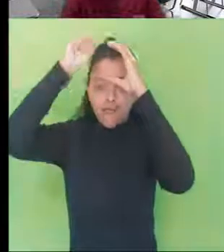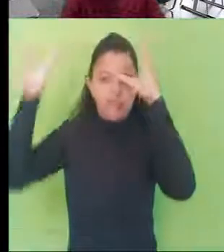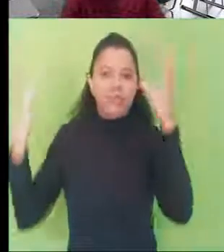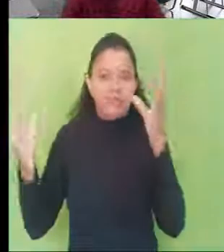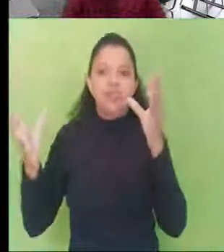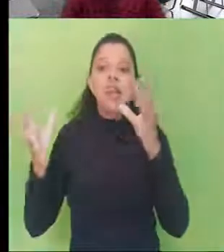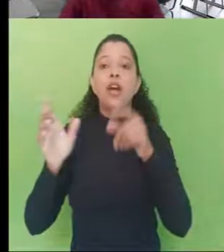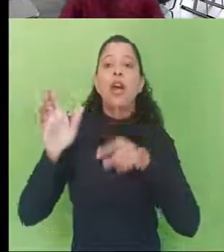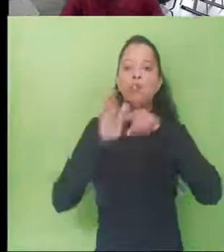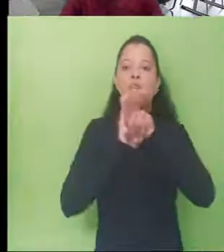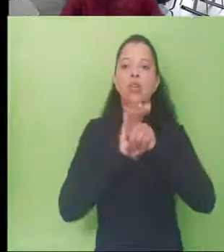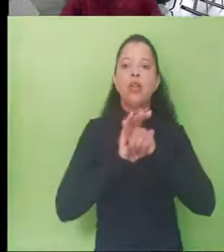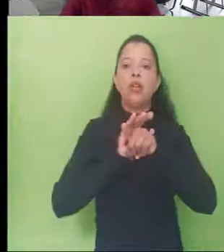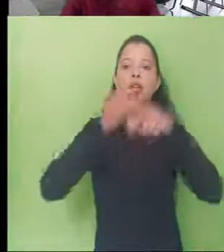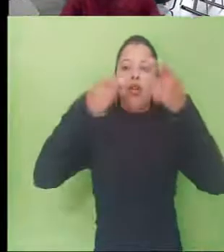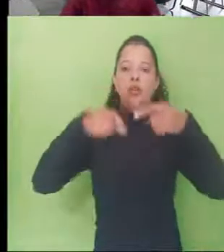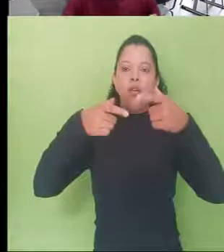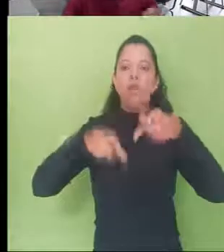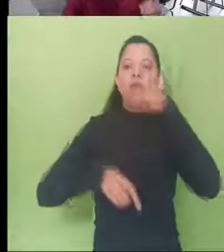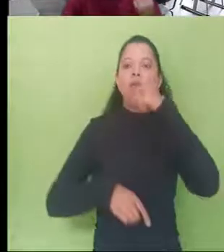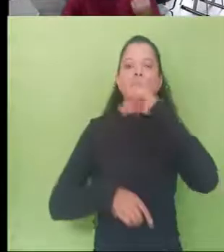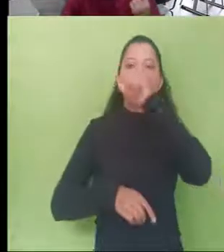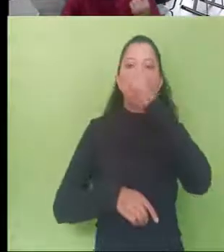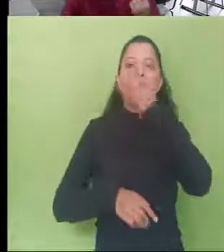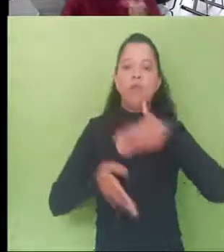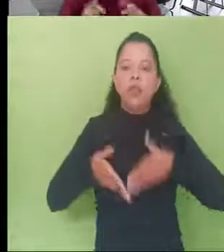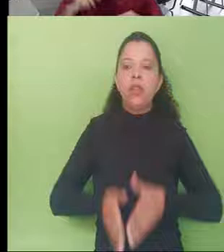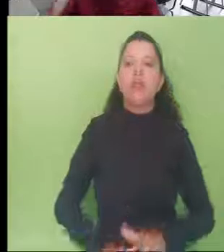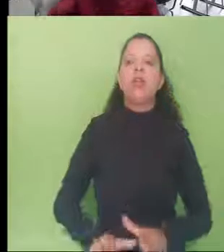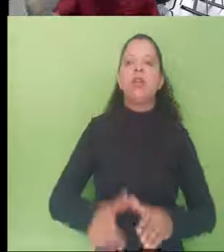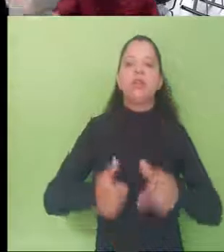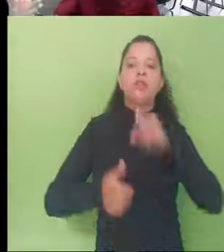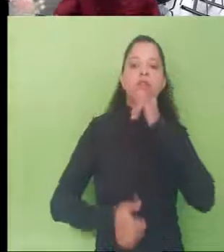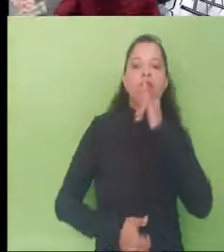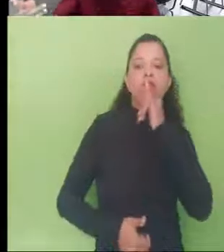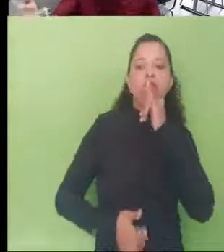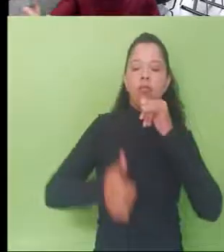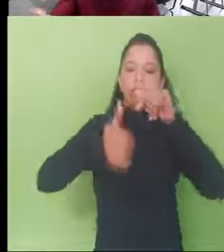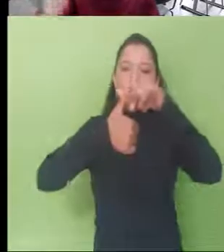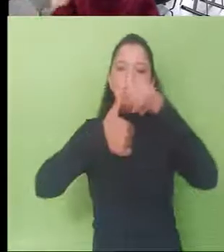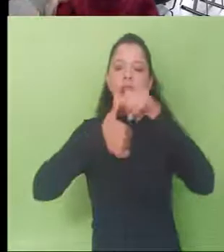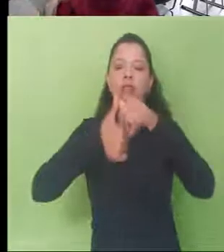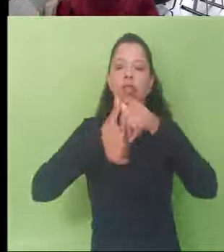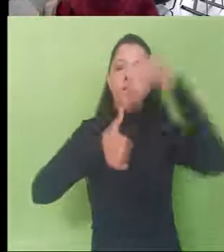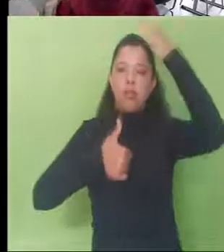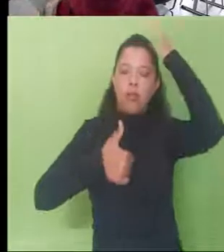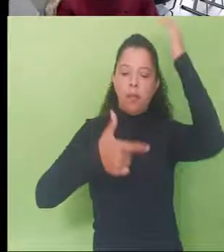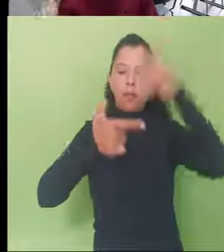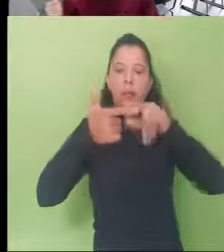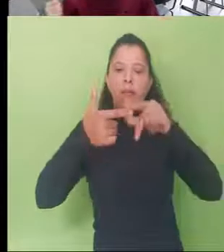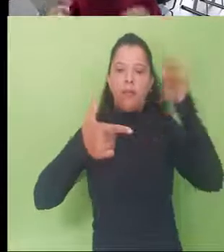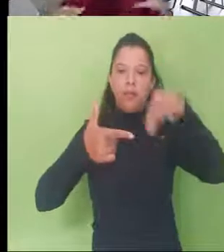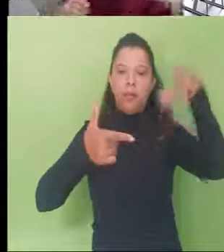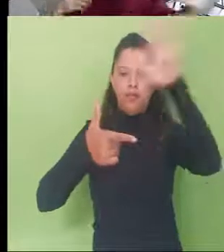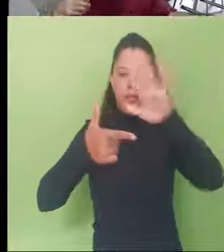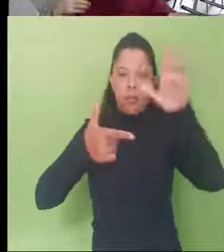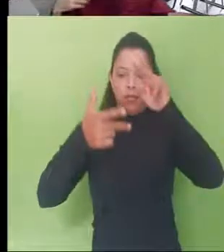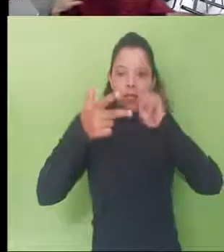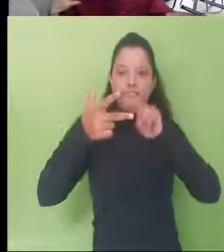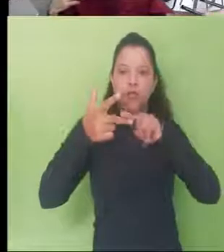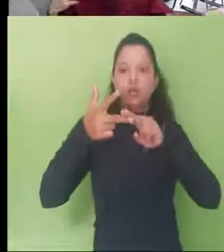onde nasceram os seus pais? Ou seja, seus pais são paraenses, são nordestinos, seus pais são